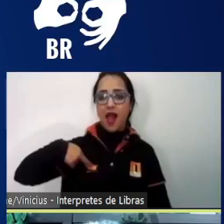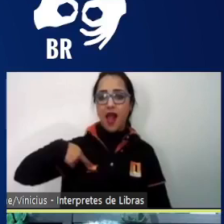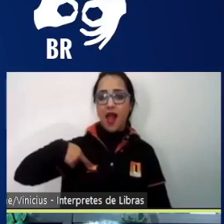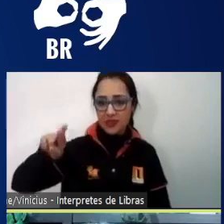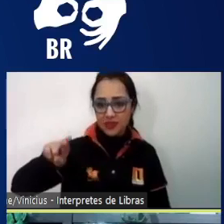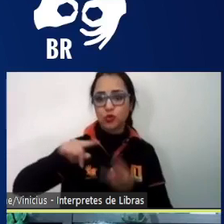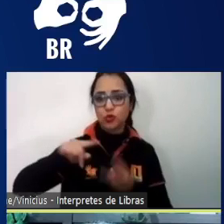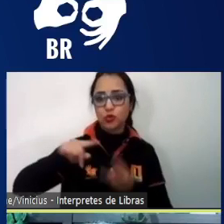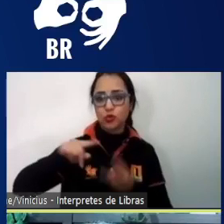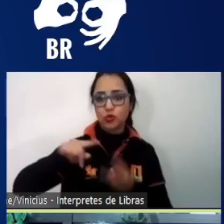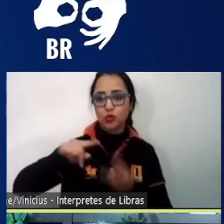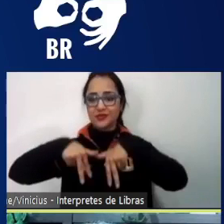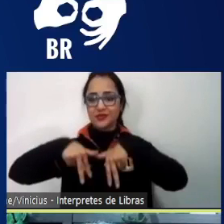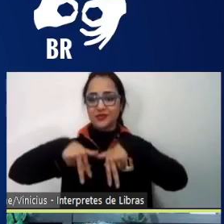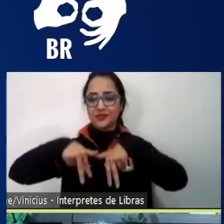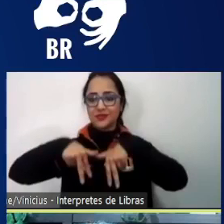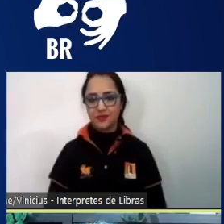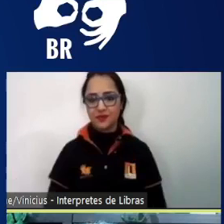gênero.